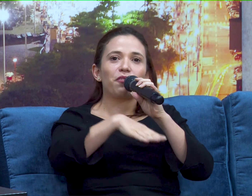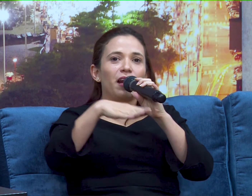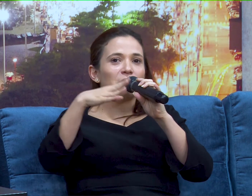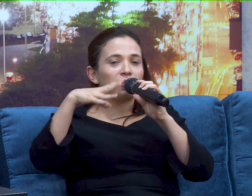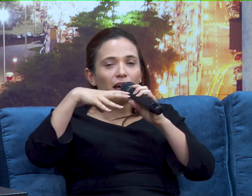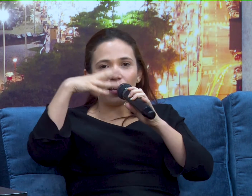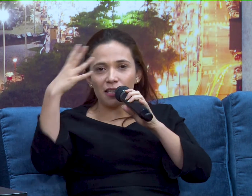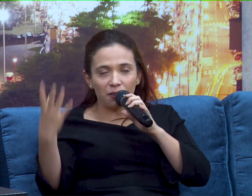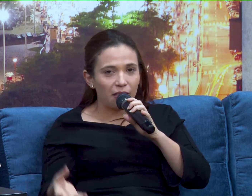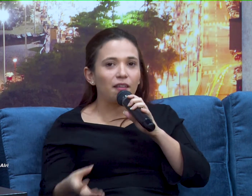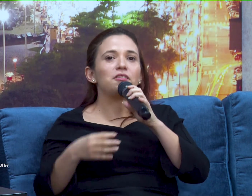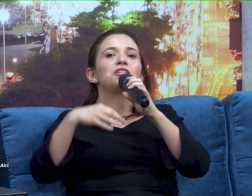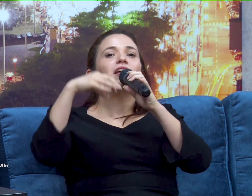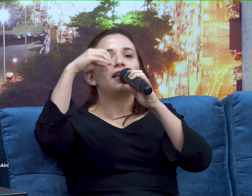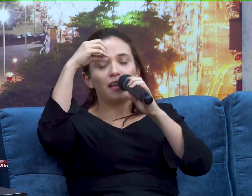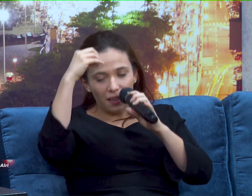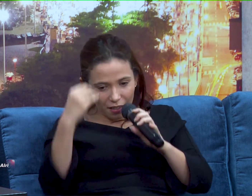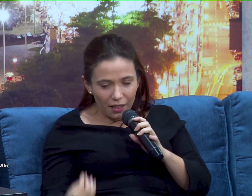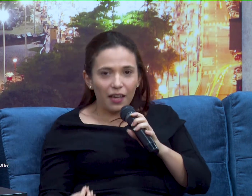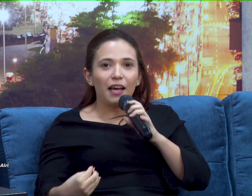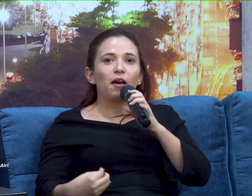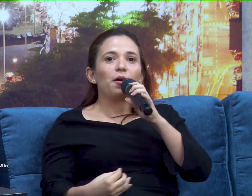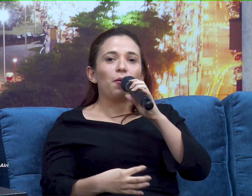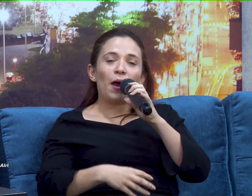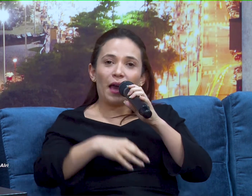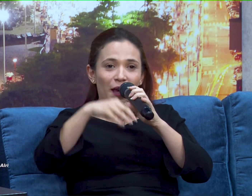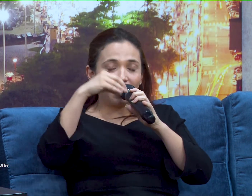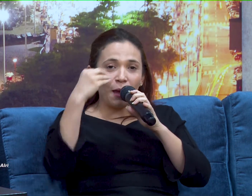câmara E o vereador Está exaltado A gente tem que